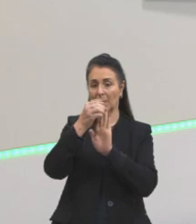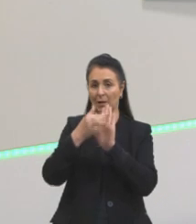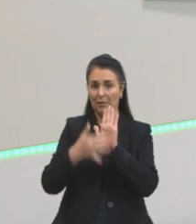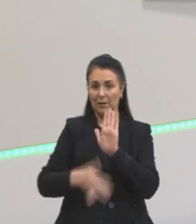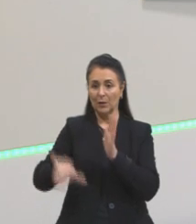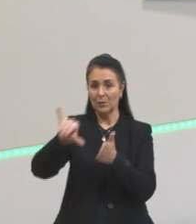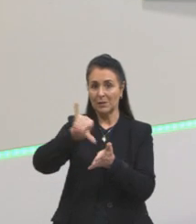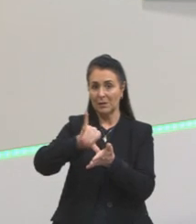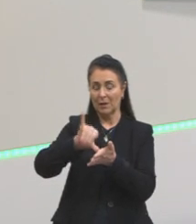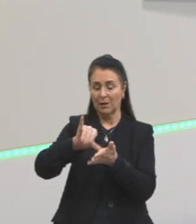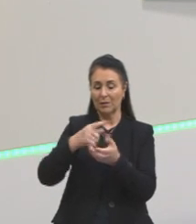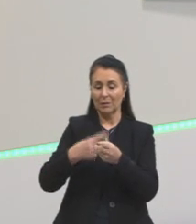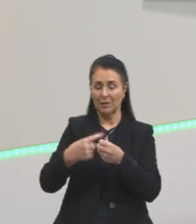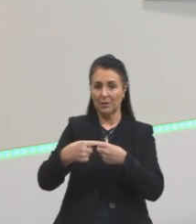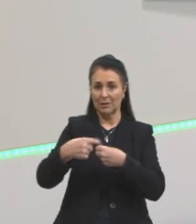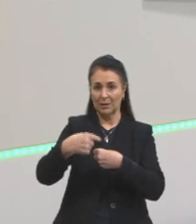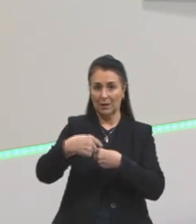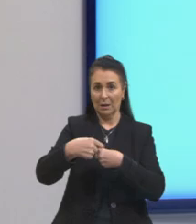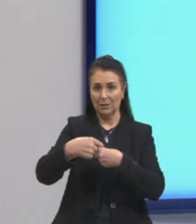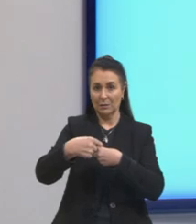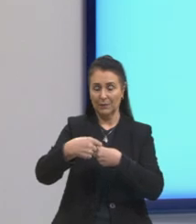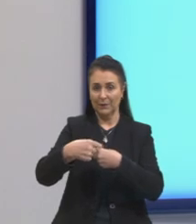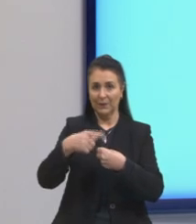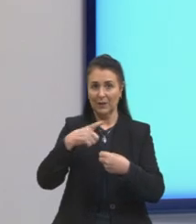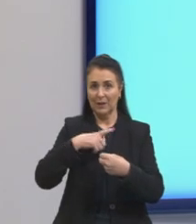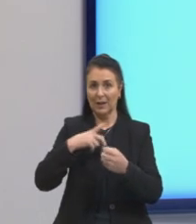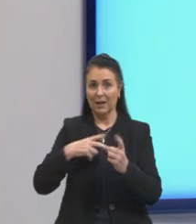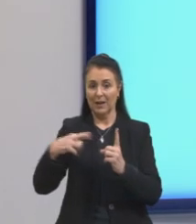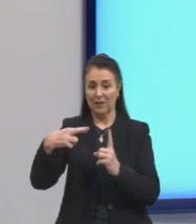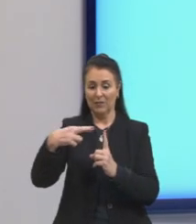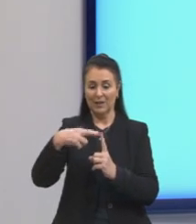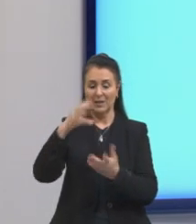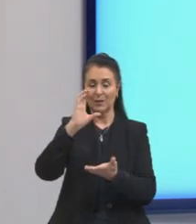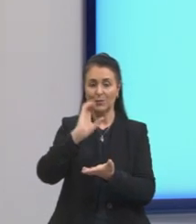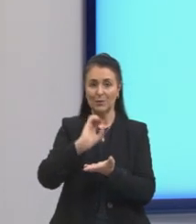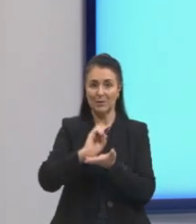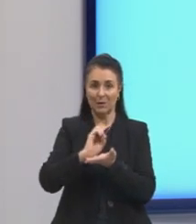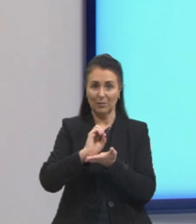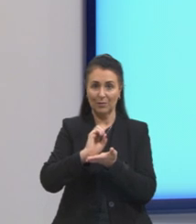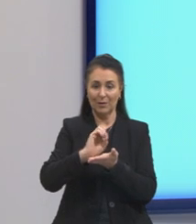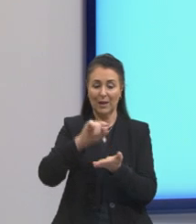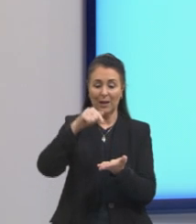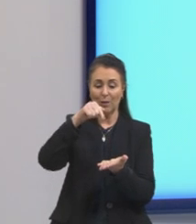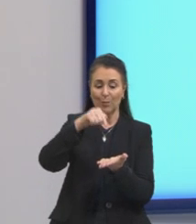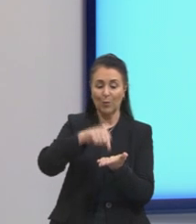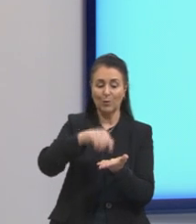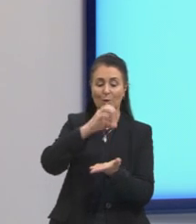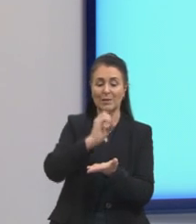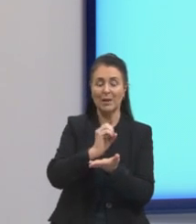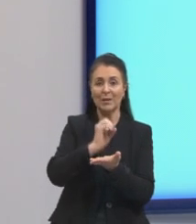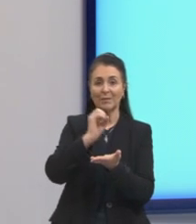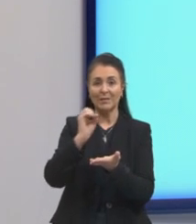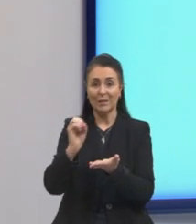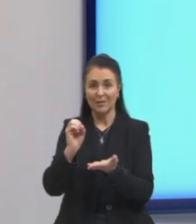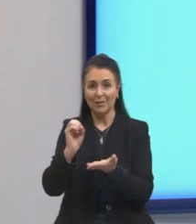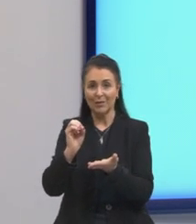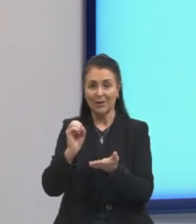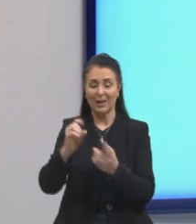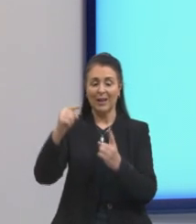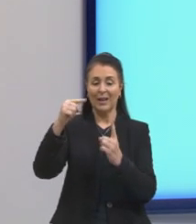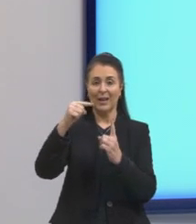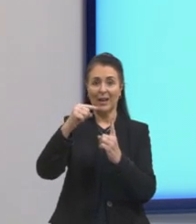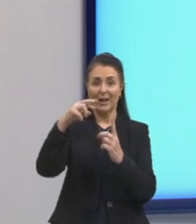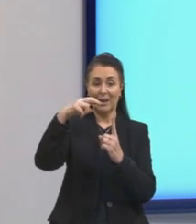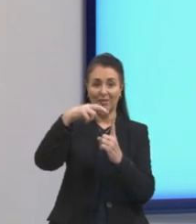cidade eu vou chamar de centro da cidade que é Então essa referência aqui exatamente no ponto zero zero na referência